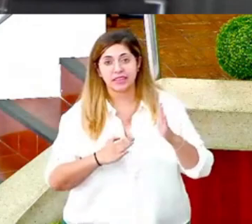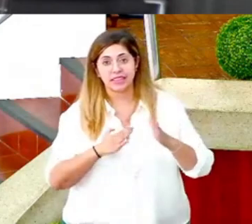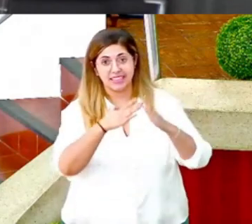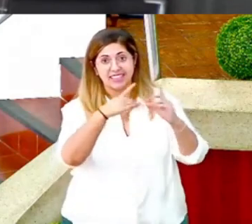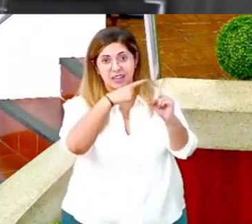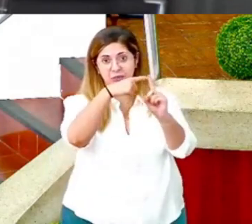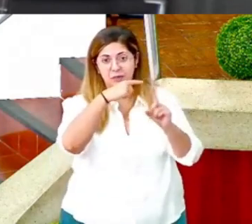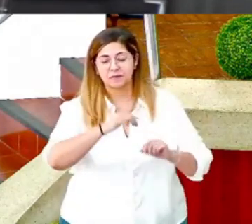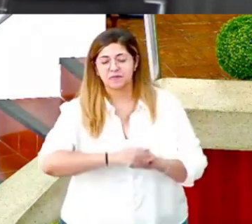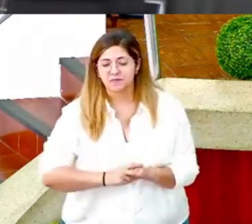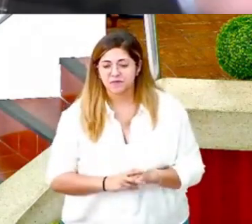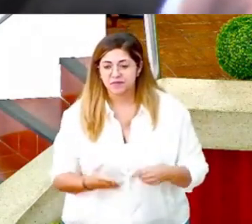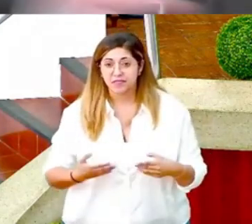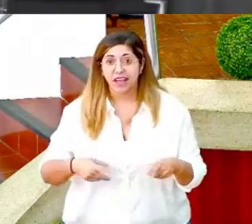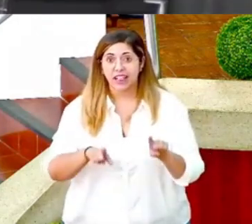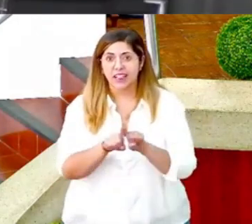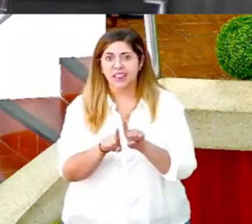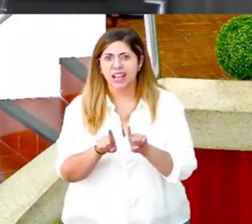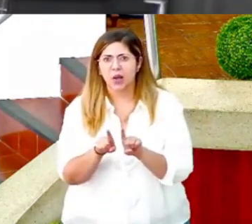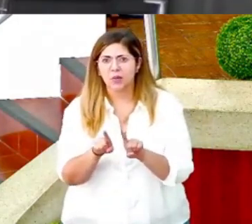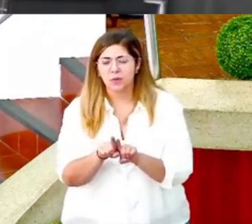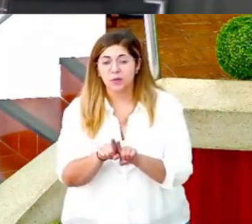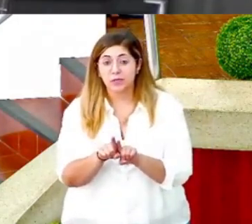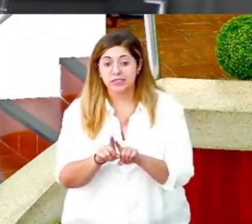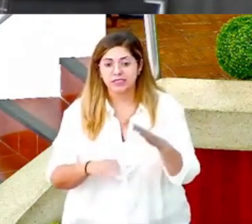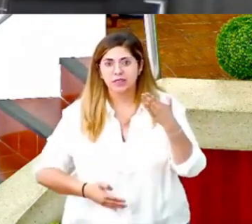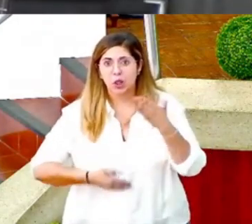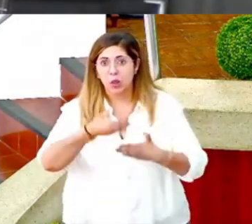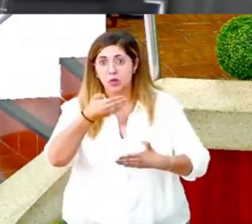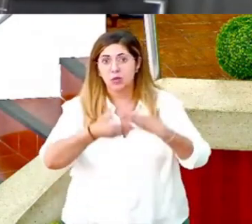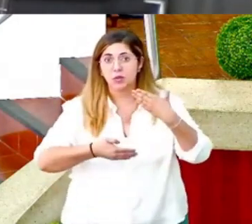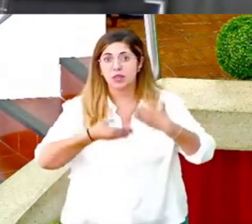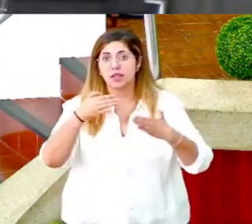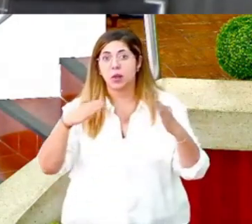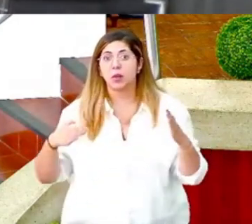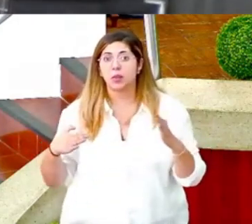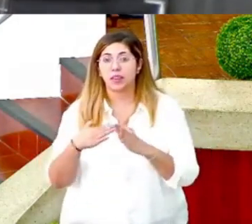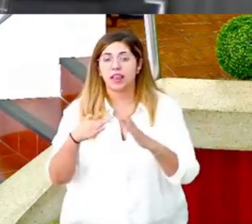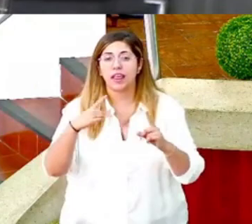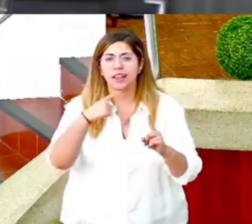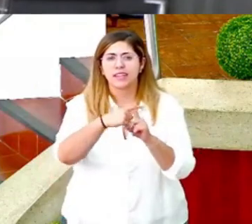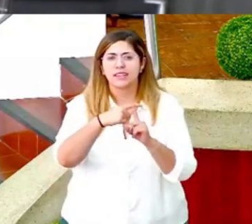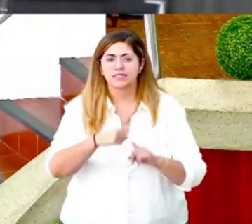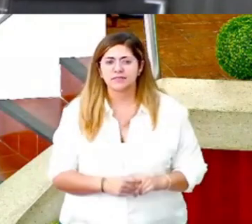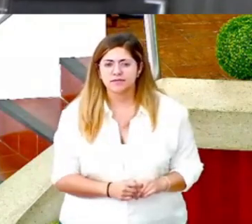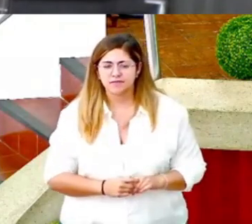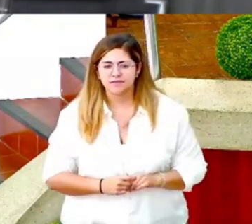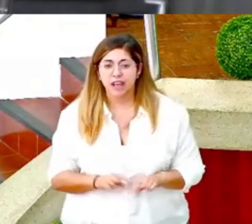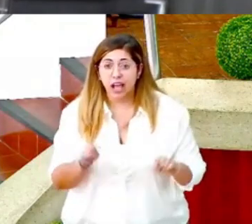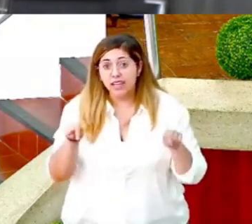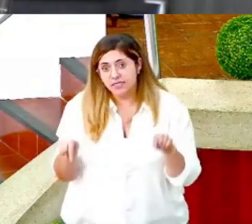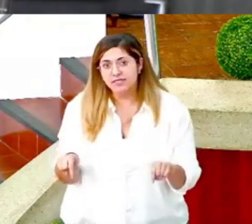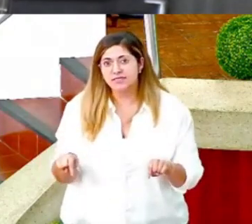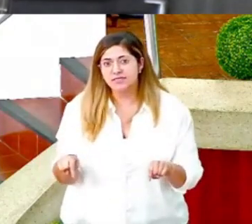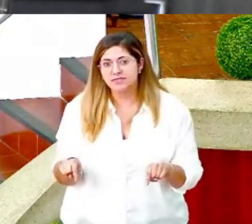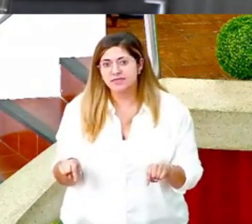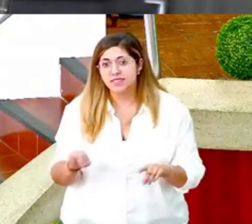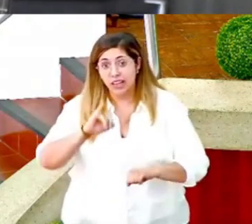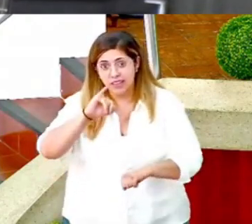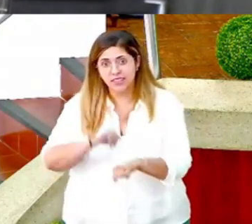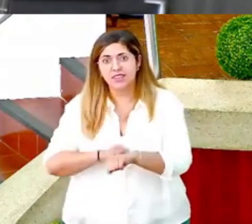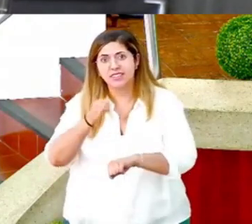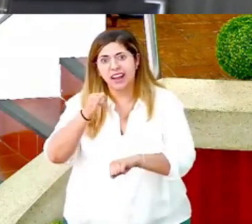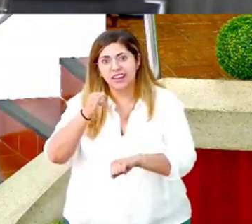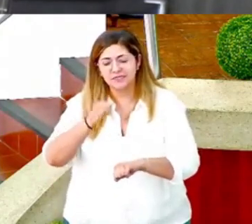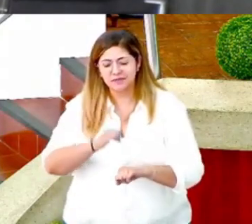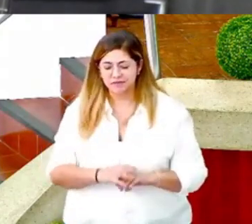templo, no momento da construção do templo, este templo aqui, essa casa do Senhor aqui, de Jerusalém,